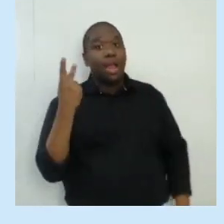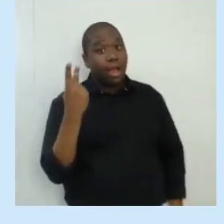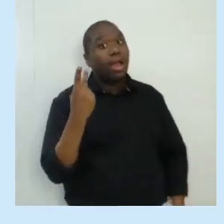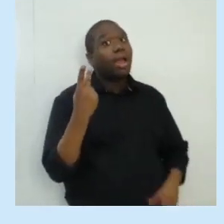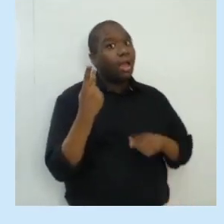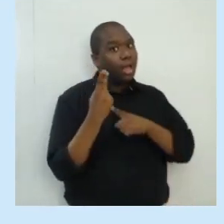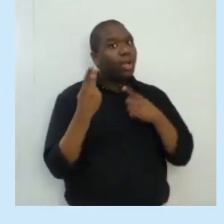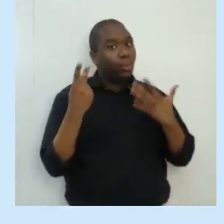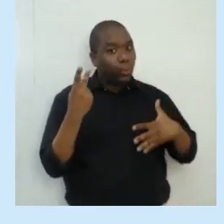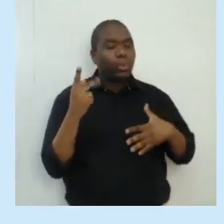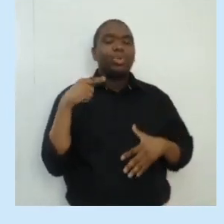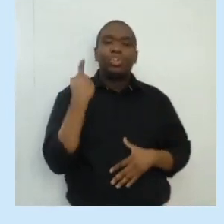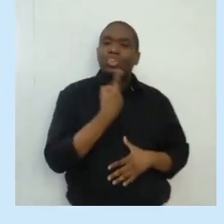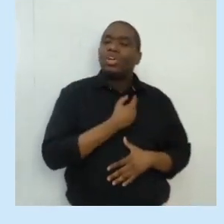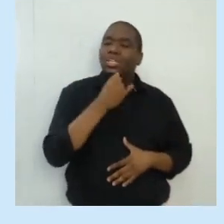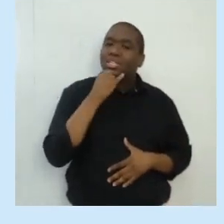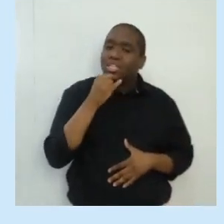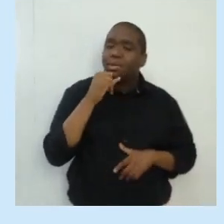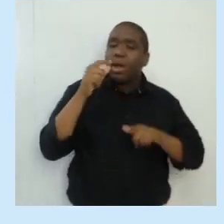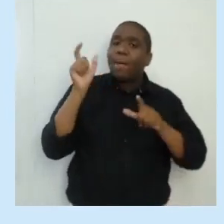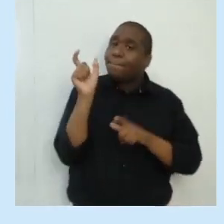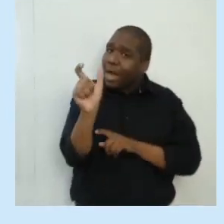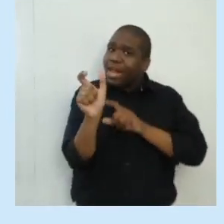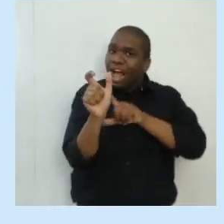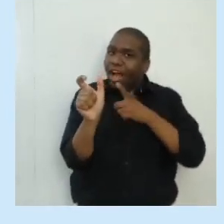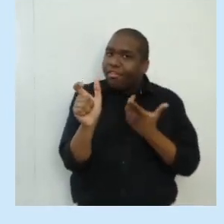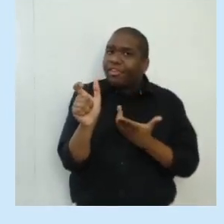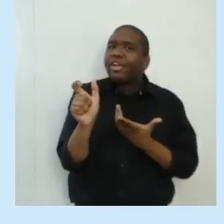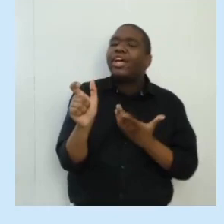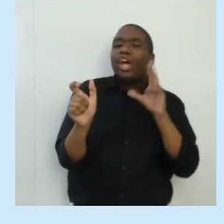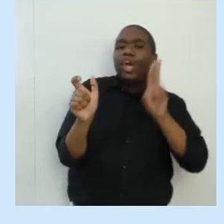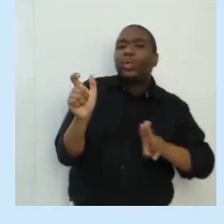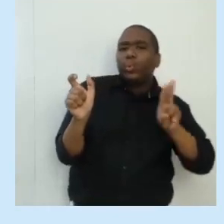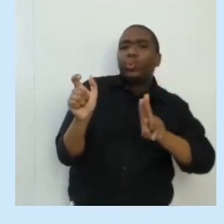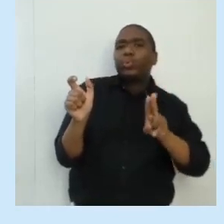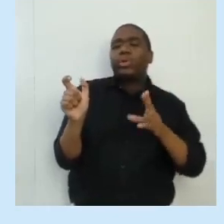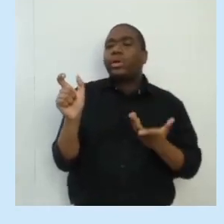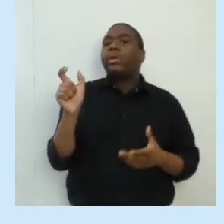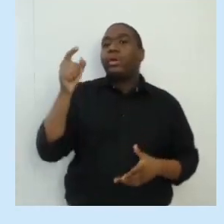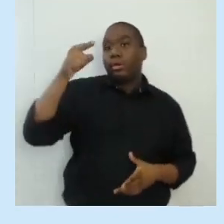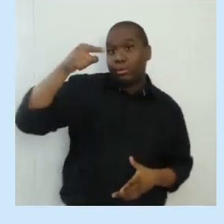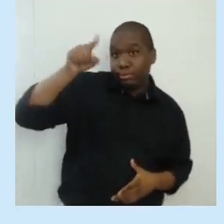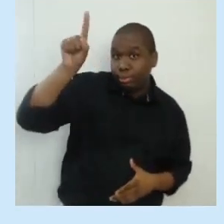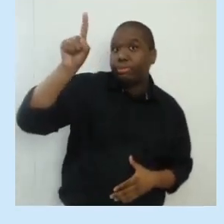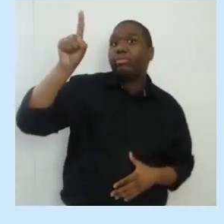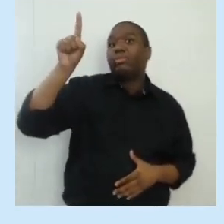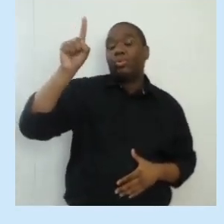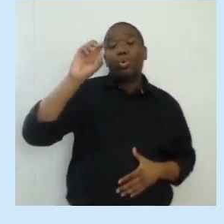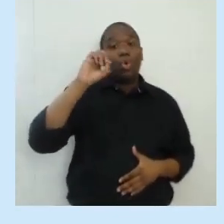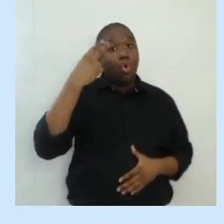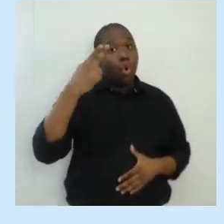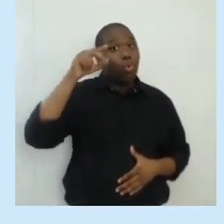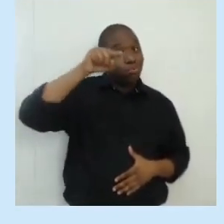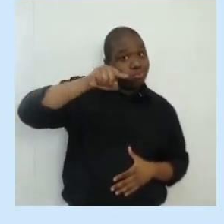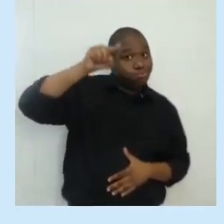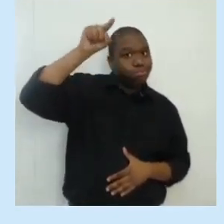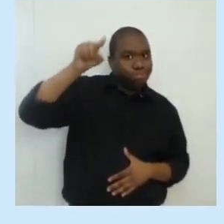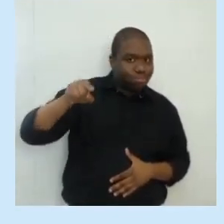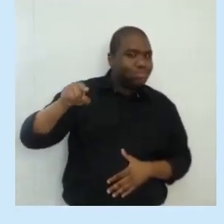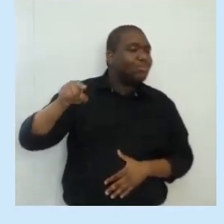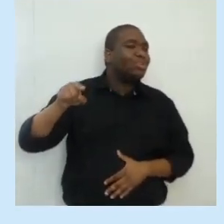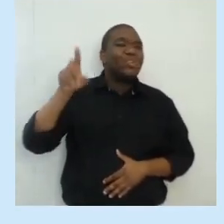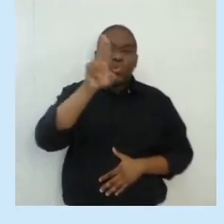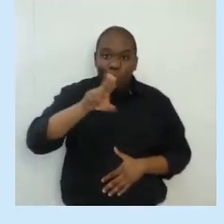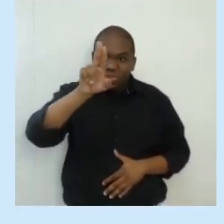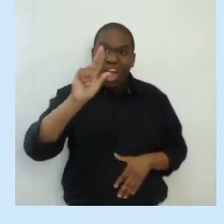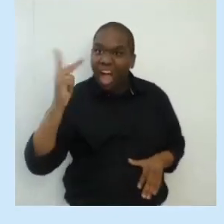queremos acentuar a palavra, aí vocês vão utilizar o acento agudo ou circunflexo, nada